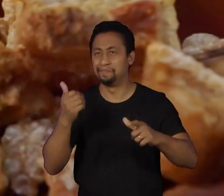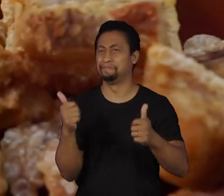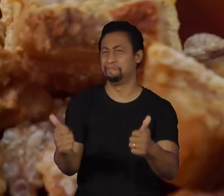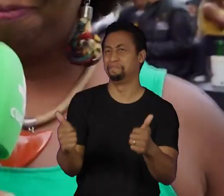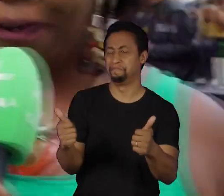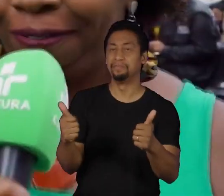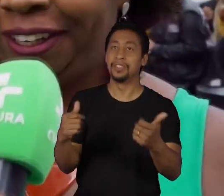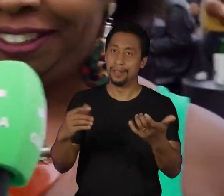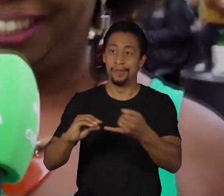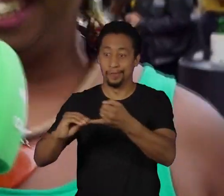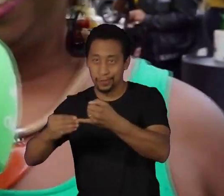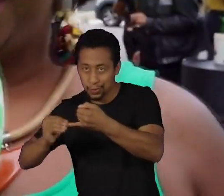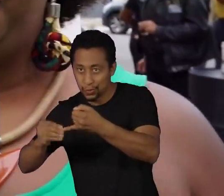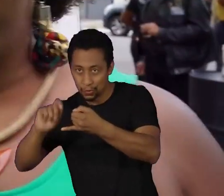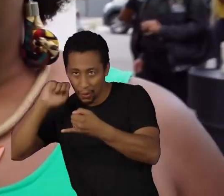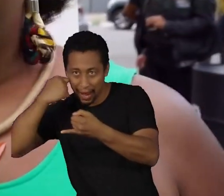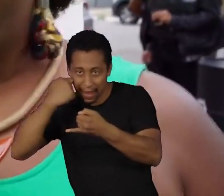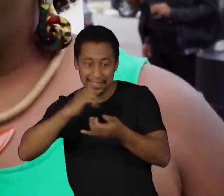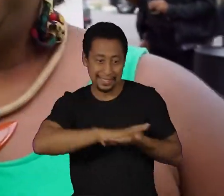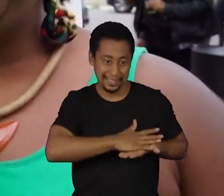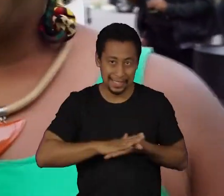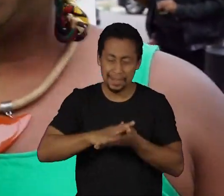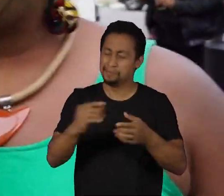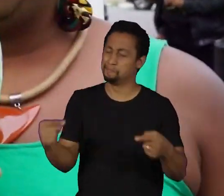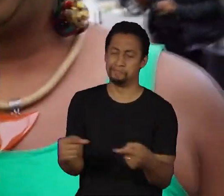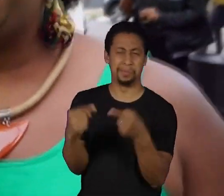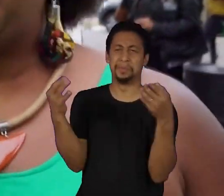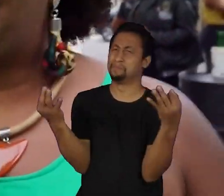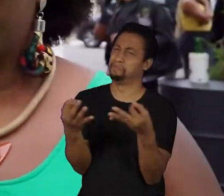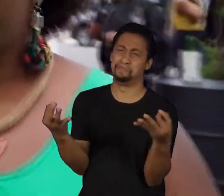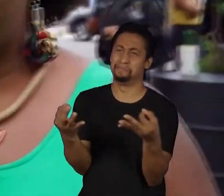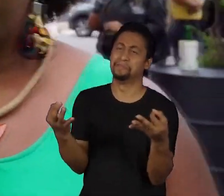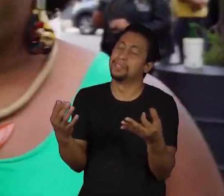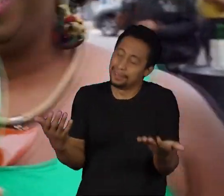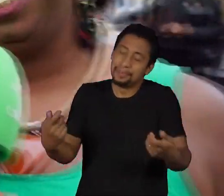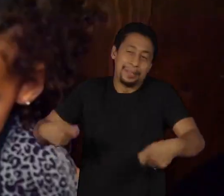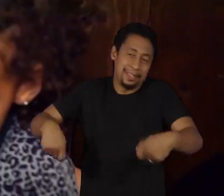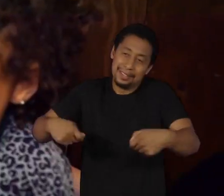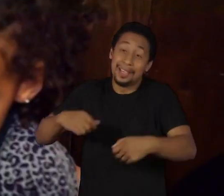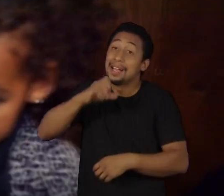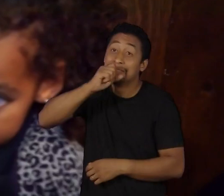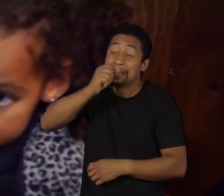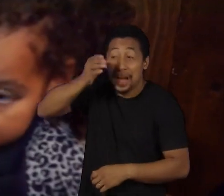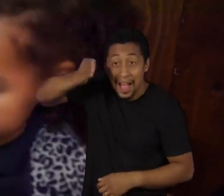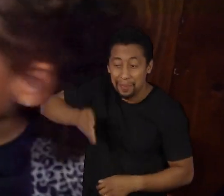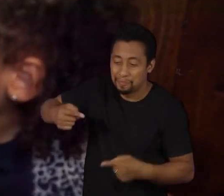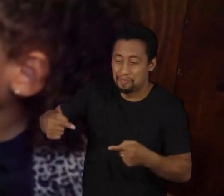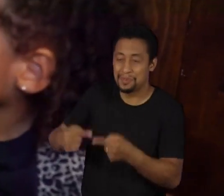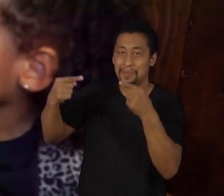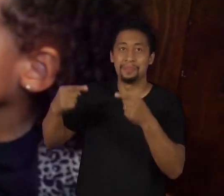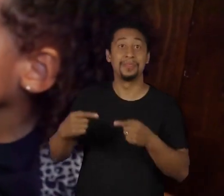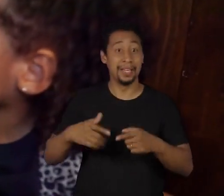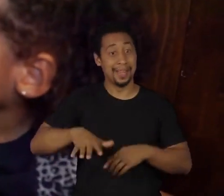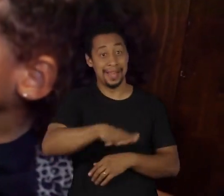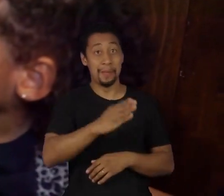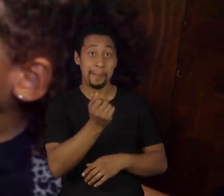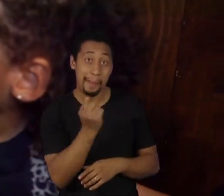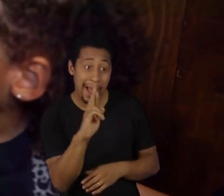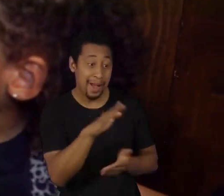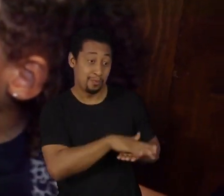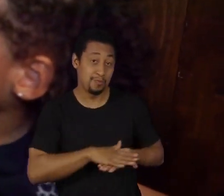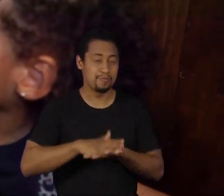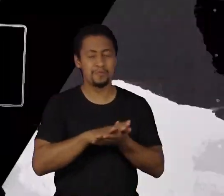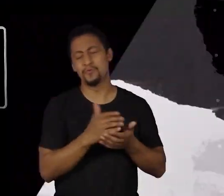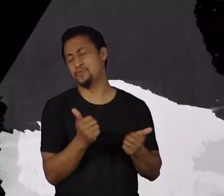uma combinação perfeita, né? Não tem como fugir dessa combinação, ainda mais um sábado. Samba e boteco, tudo a ver.